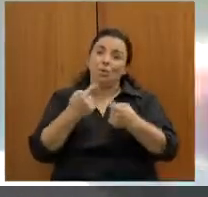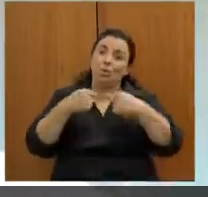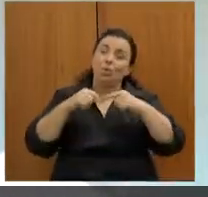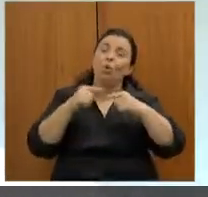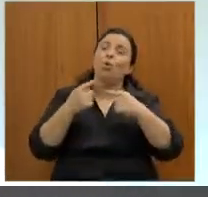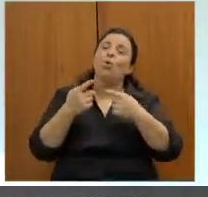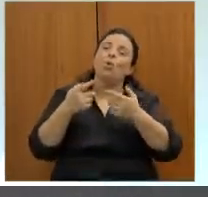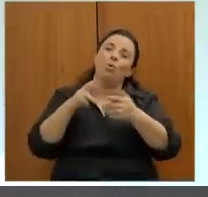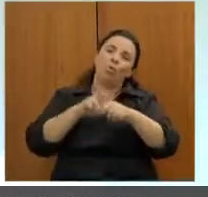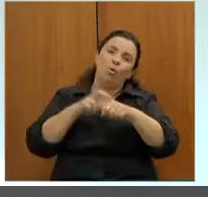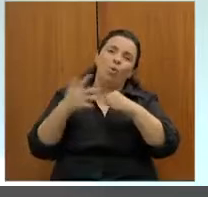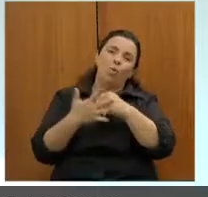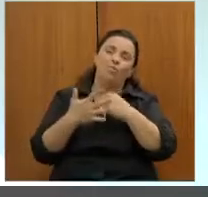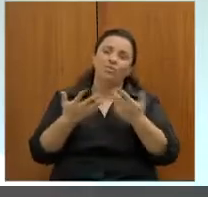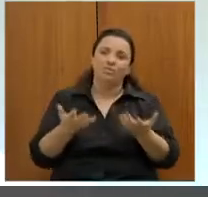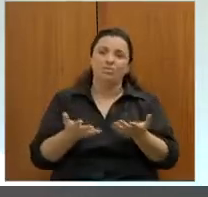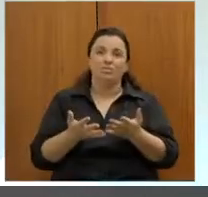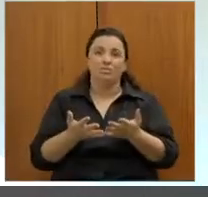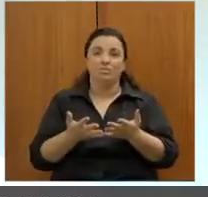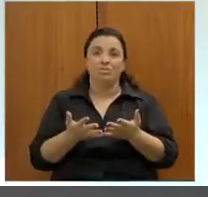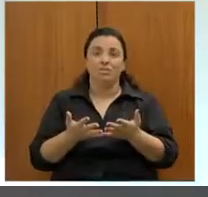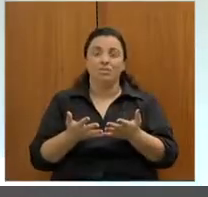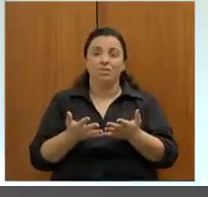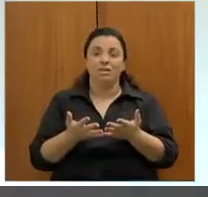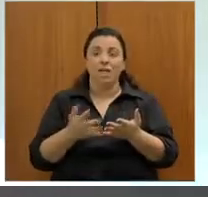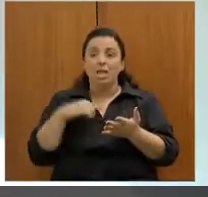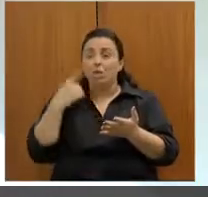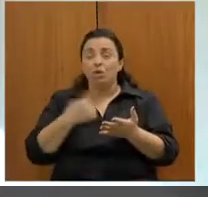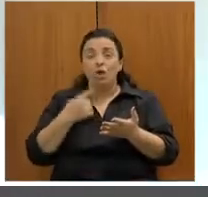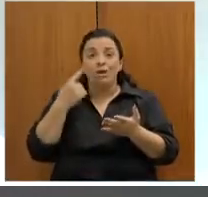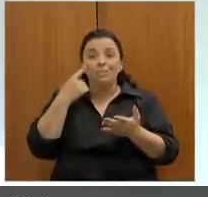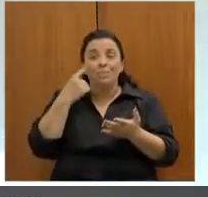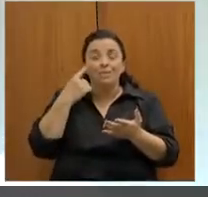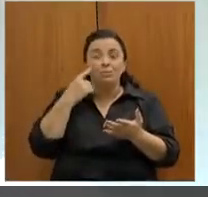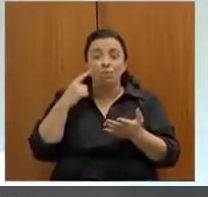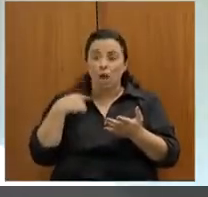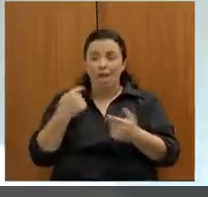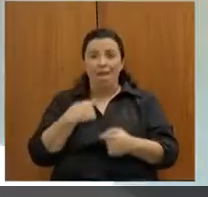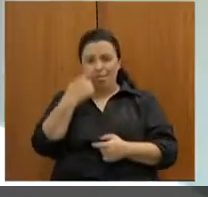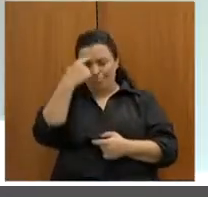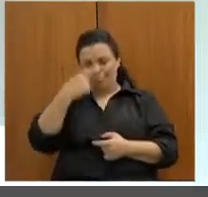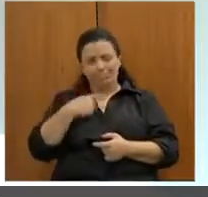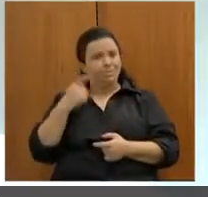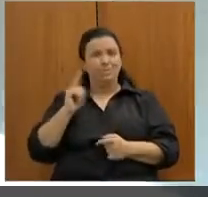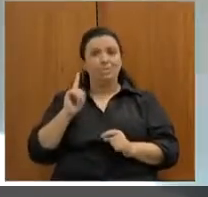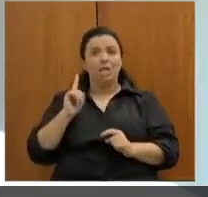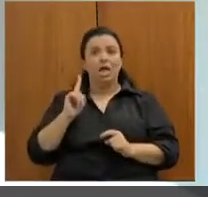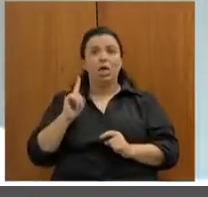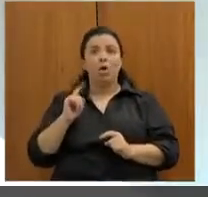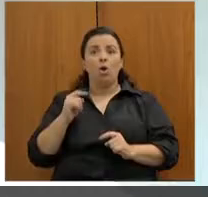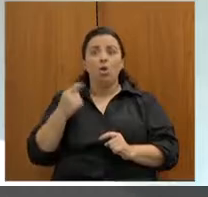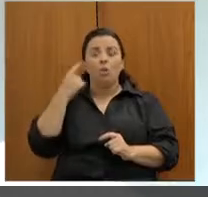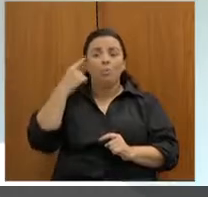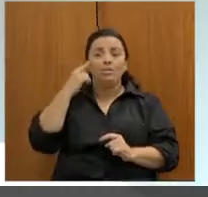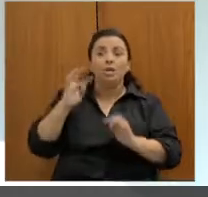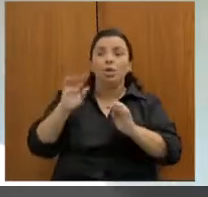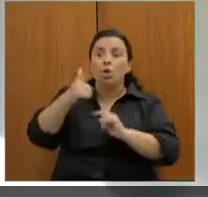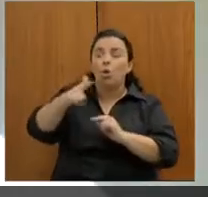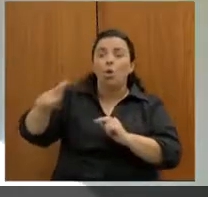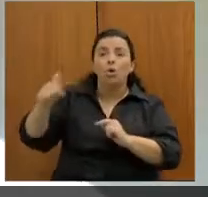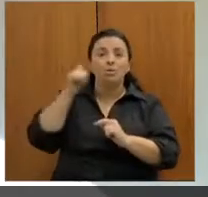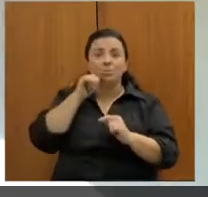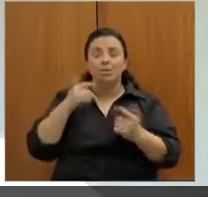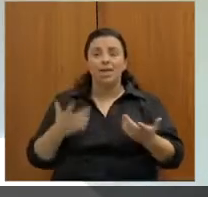de ter mulheres na política eles não pensa só na gente fica pensando no futuro as mulheres puérperas as mulheres gestantes